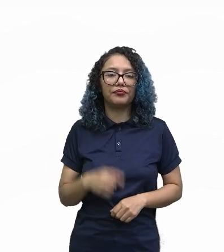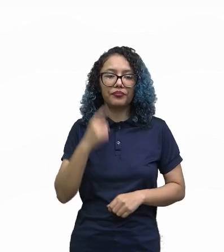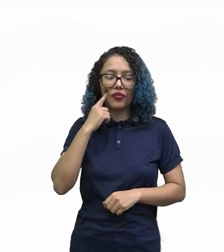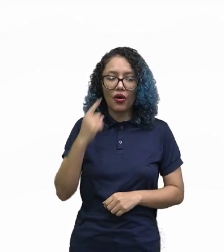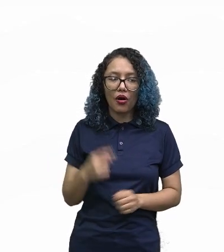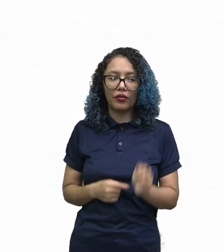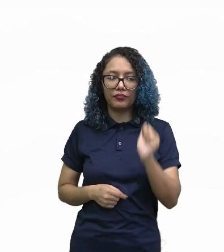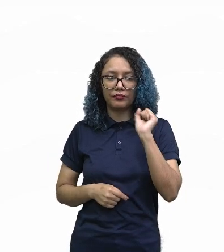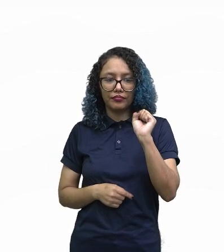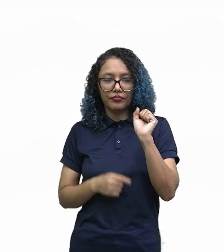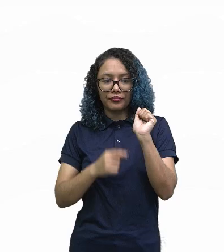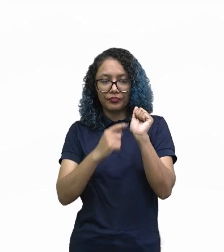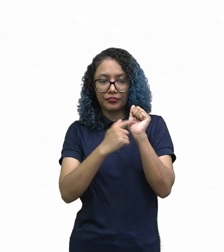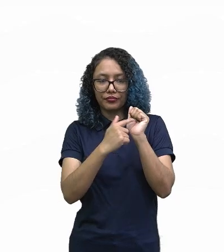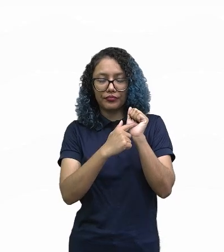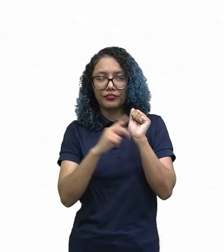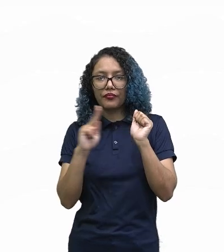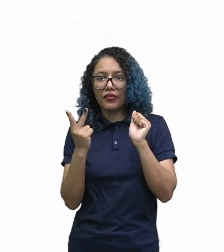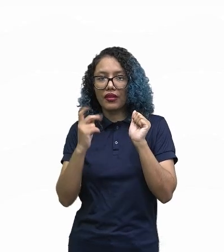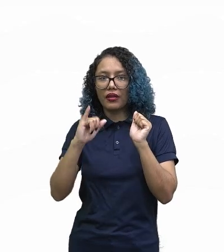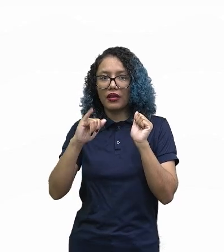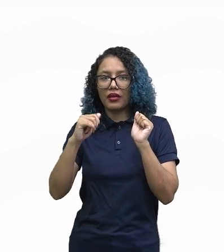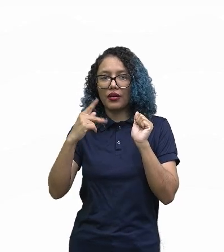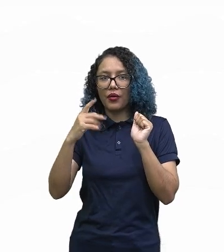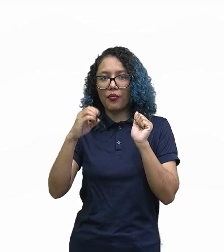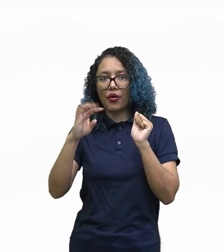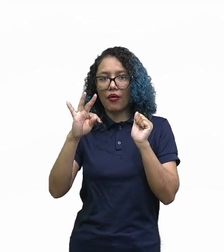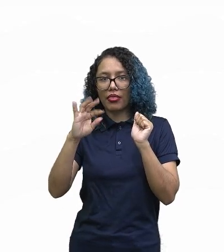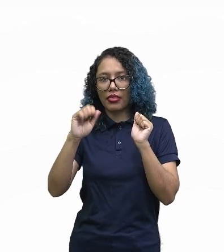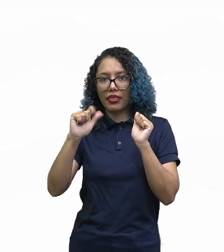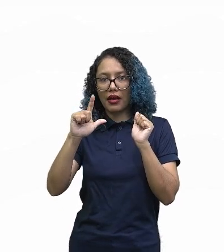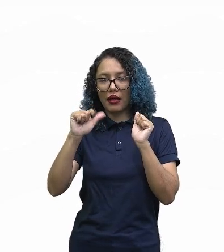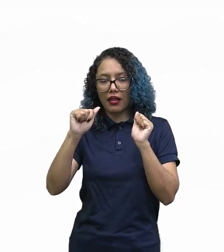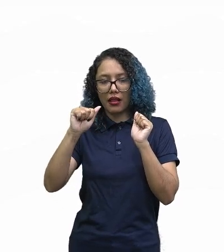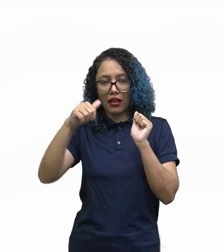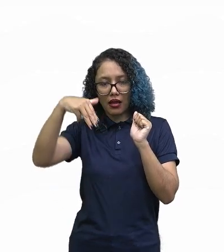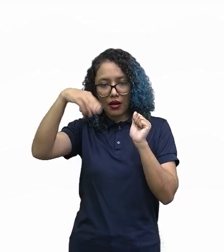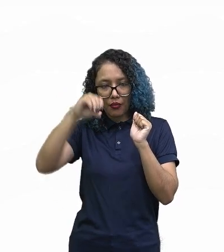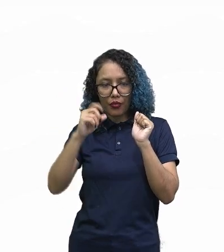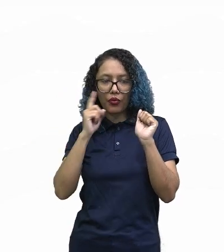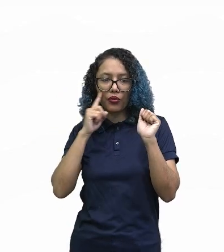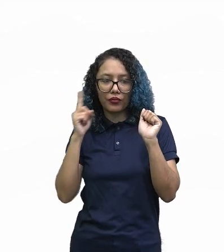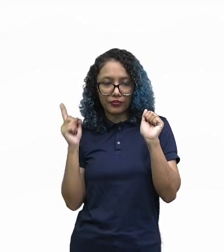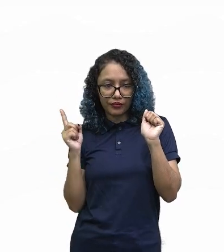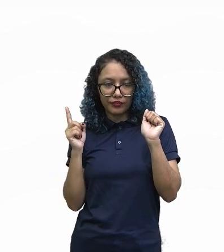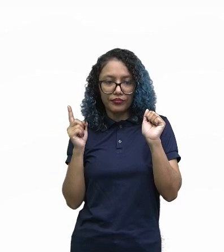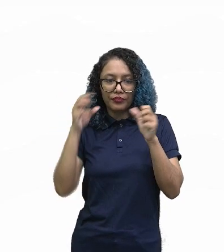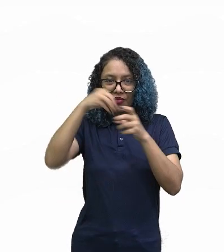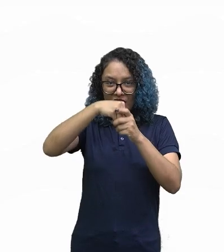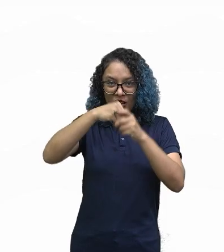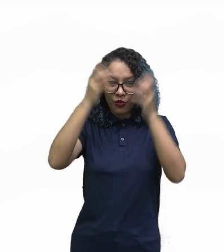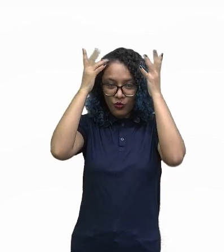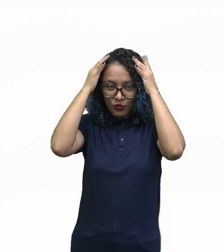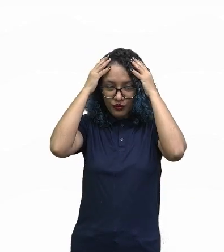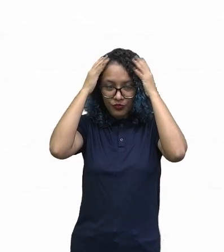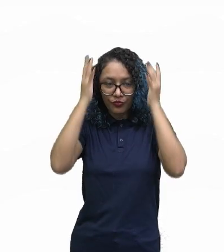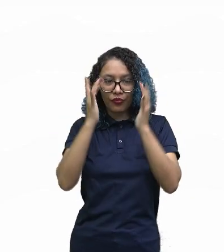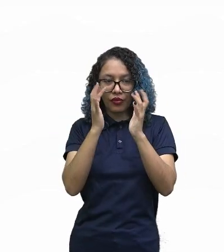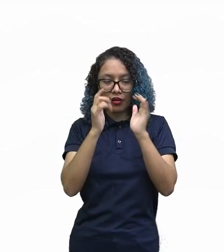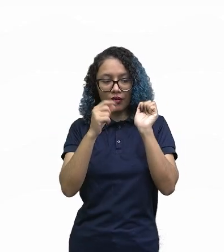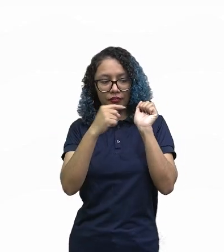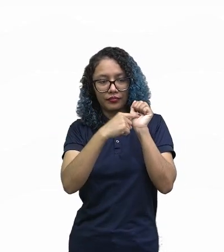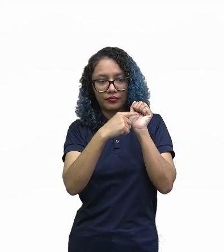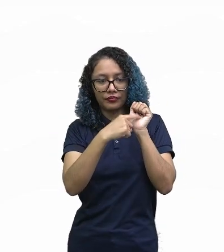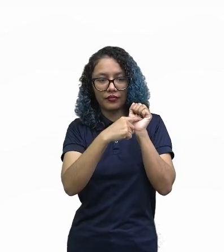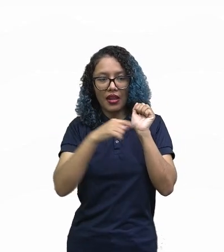está presente ali na nossa cabeça, como a gente observa ali nessa imagem ao lado, o hipotálamo é essa região